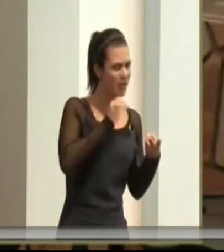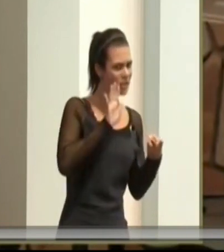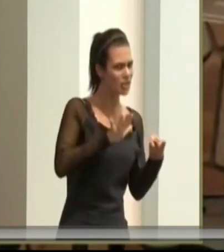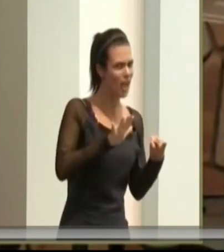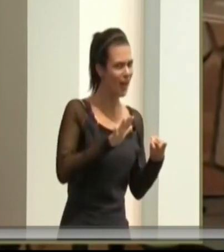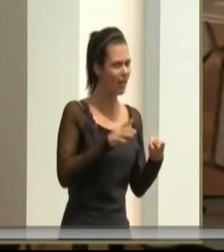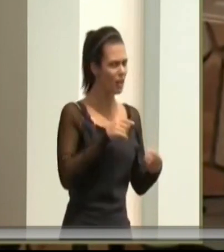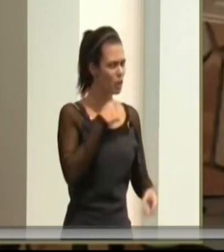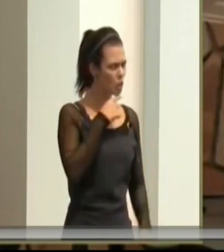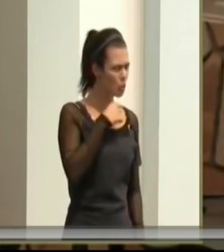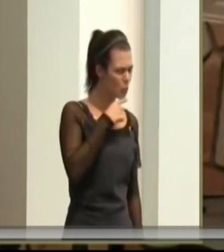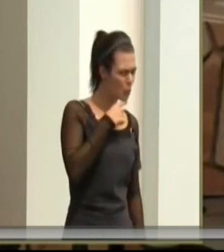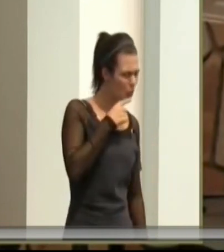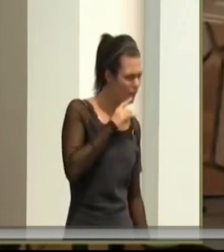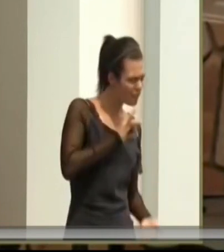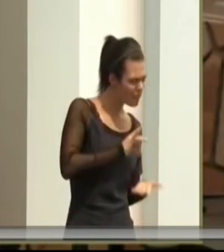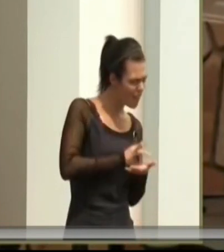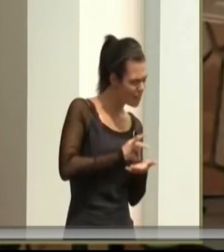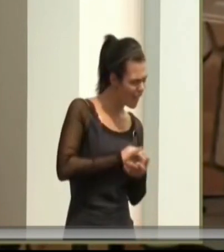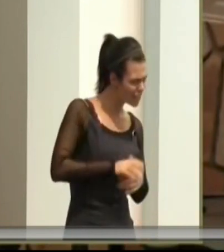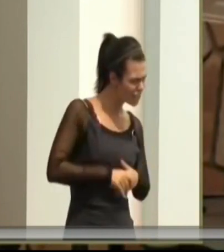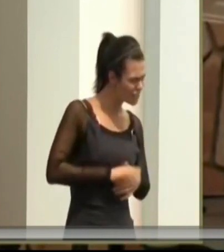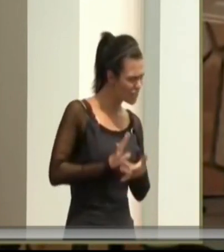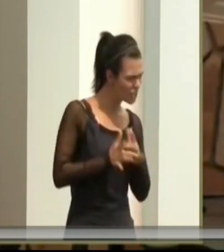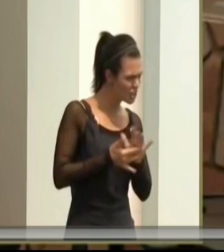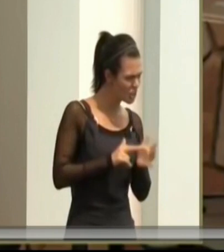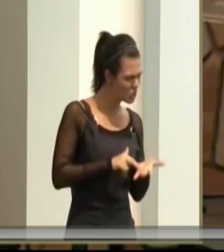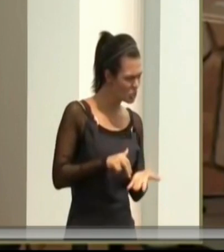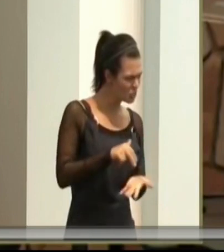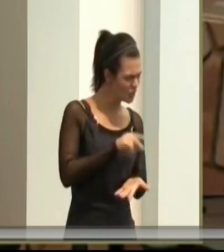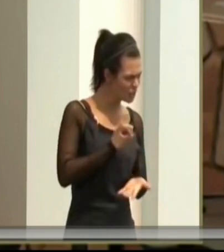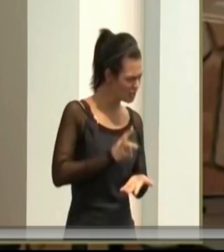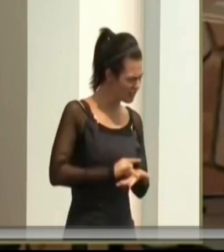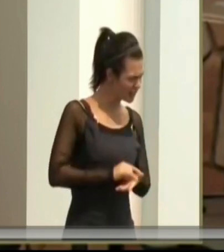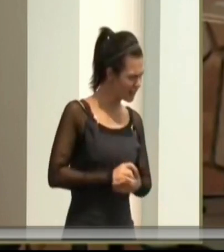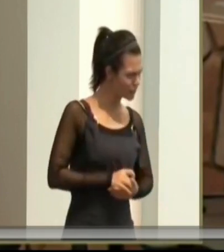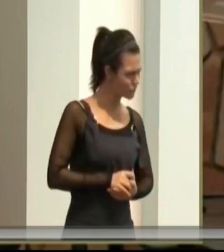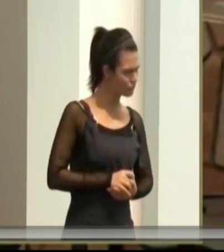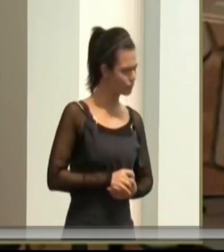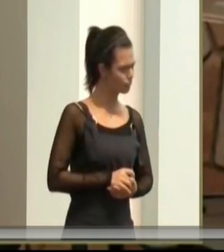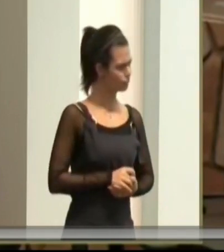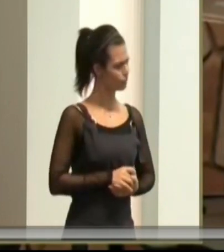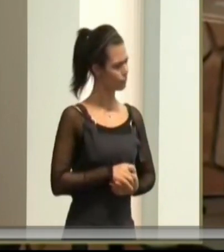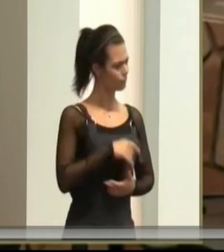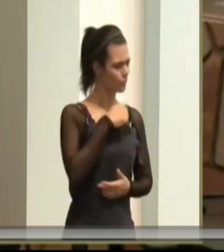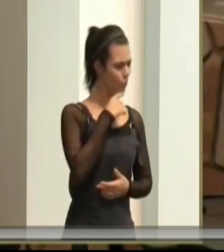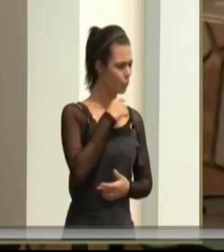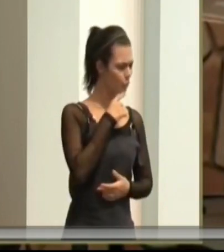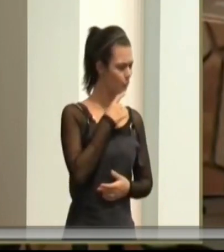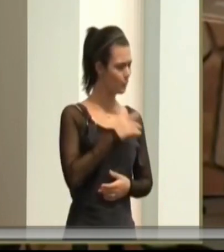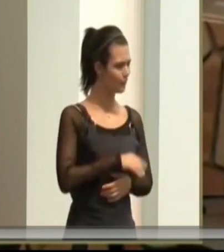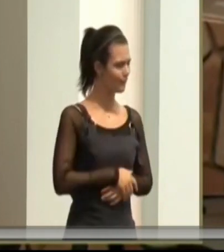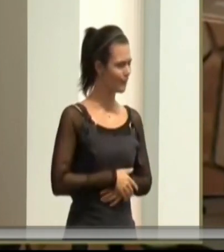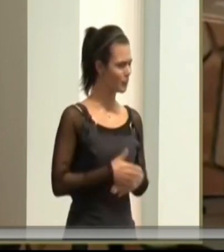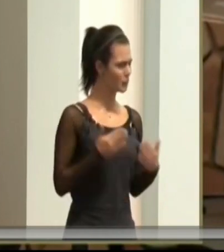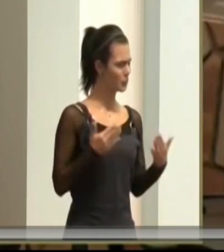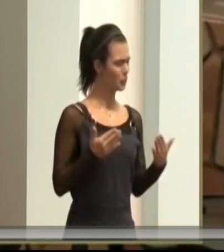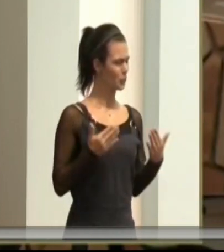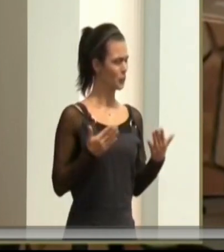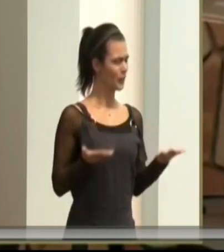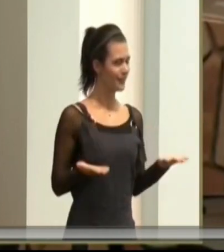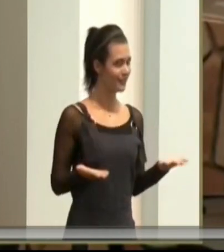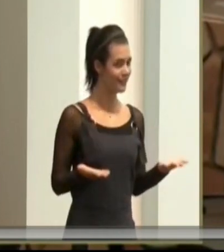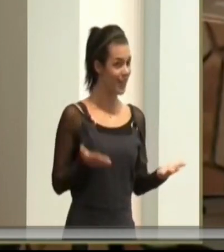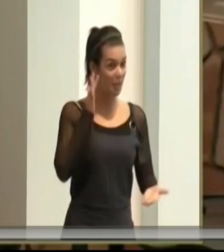ou desacreditar o acontecimento, imagine hoje. Nas palavras de Stanley Jones,